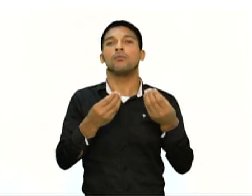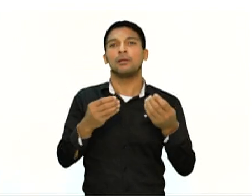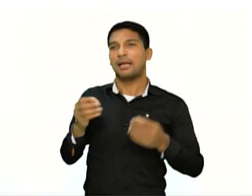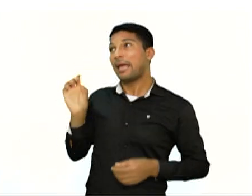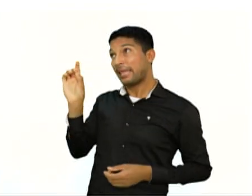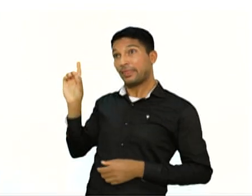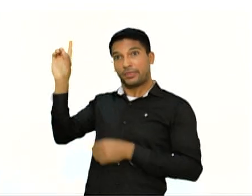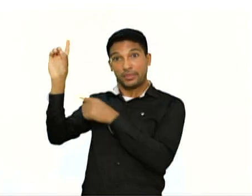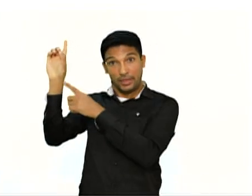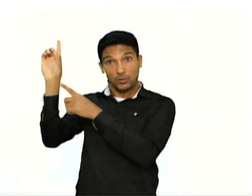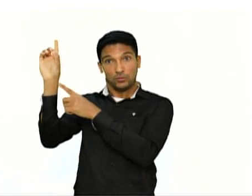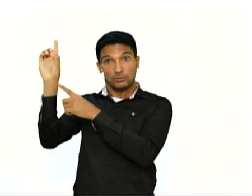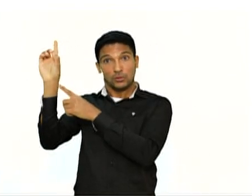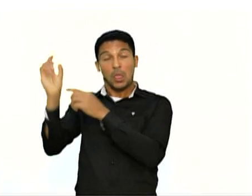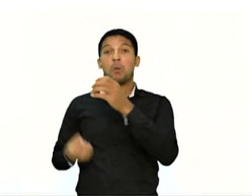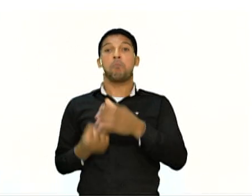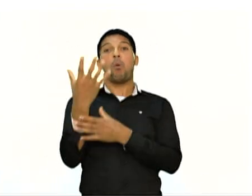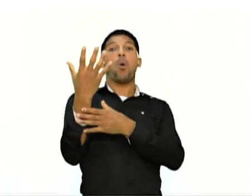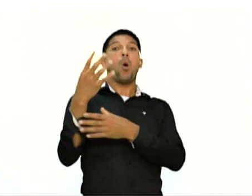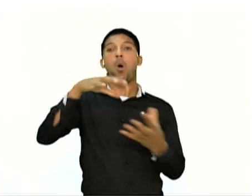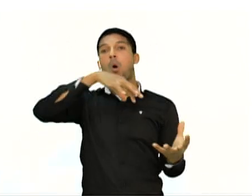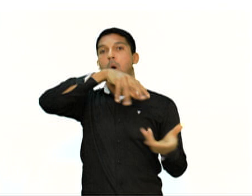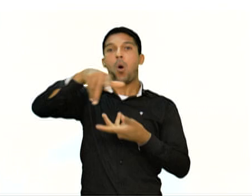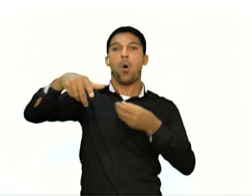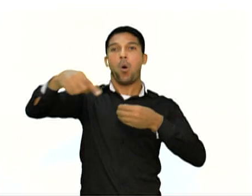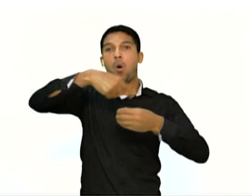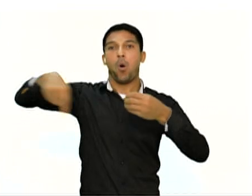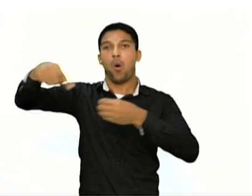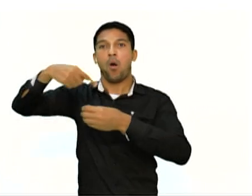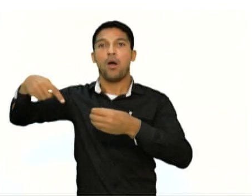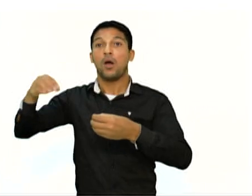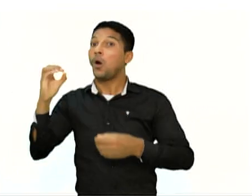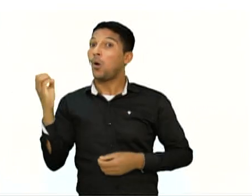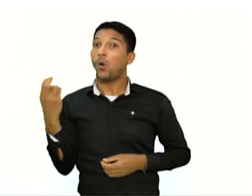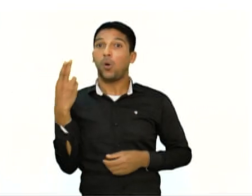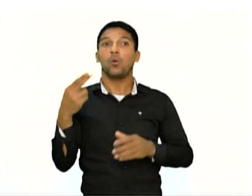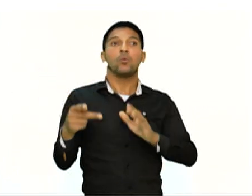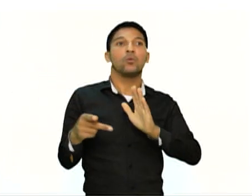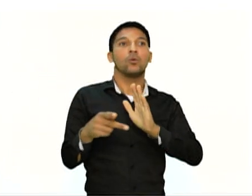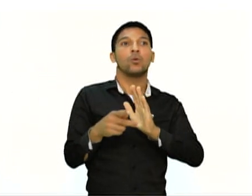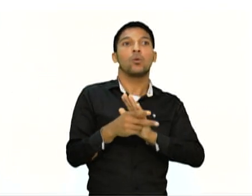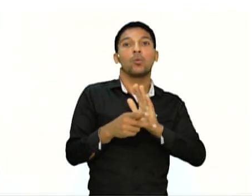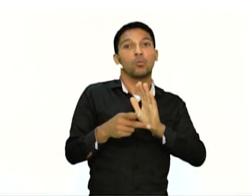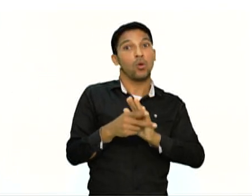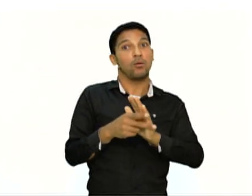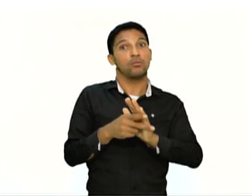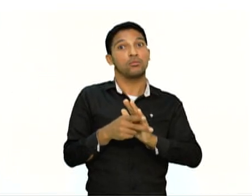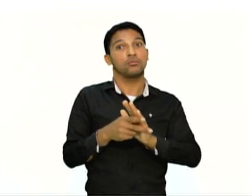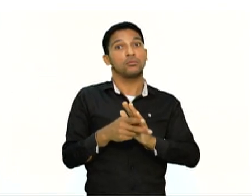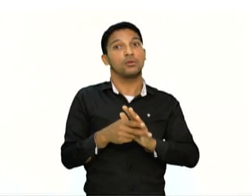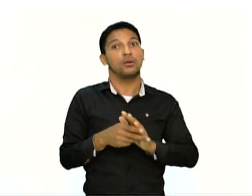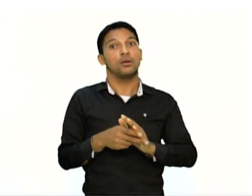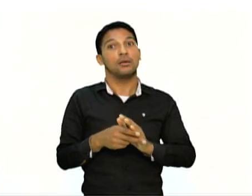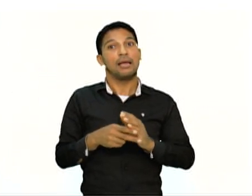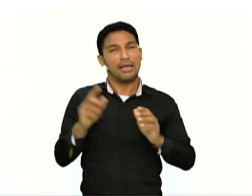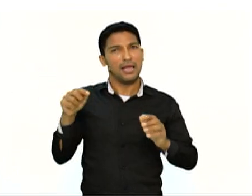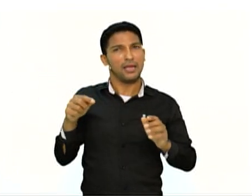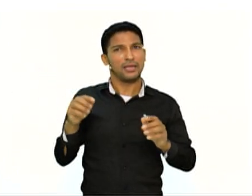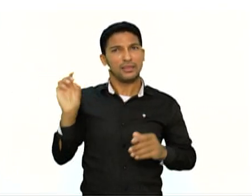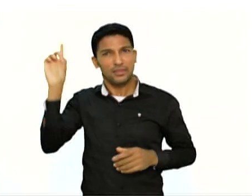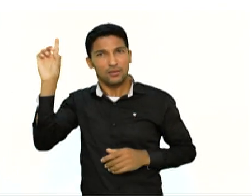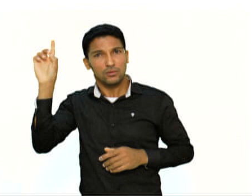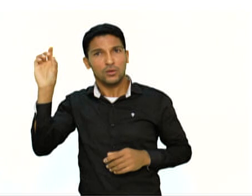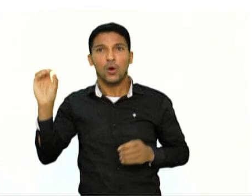Para o Descartes, lembrando, qual é a garantia da existência do mundo enquanto substância corpórea? É a noção de Deus ou